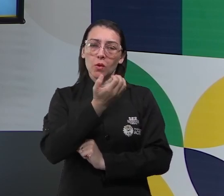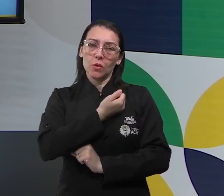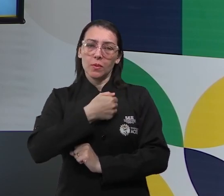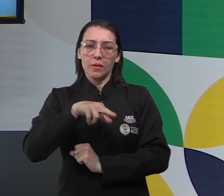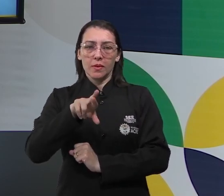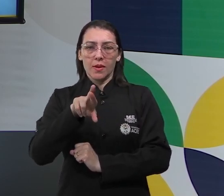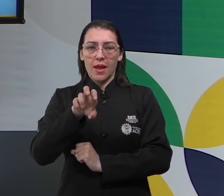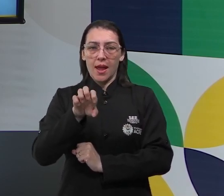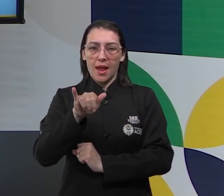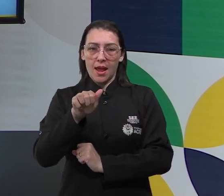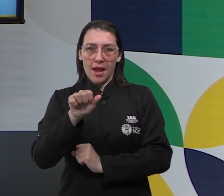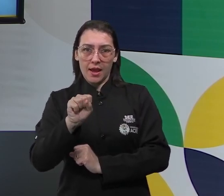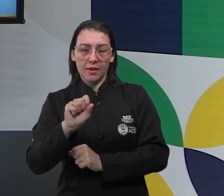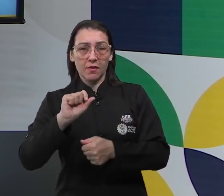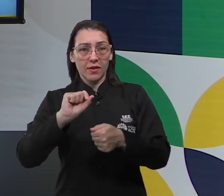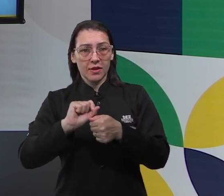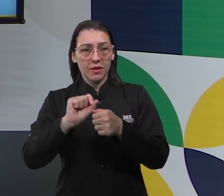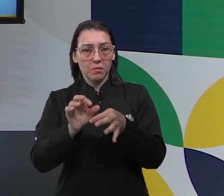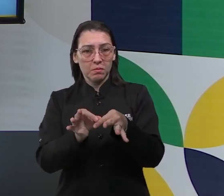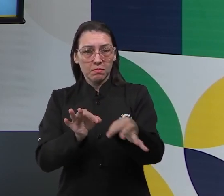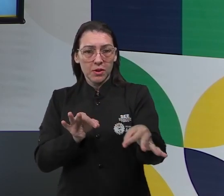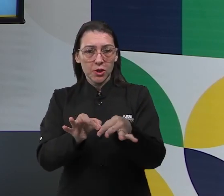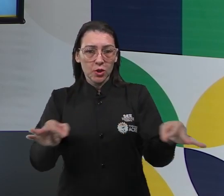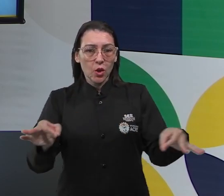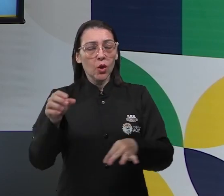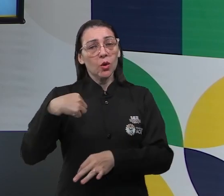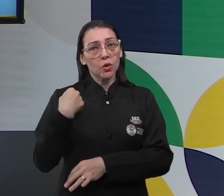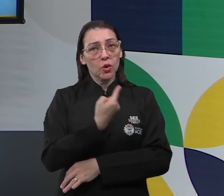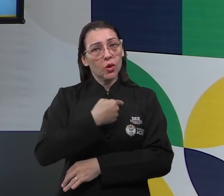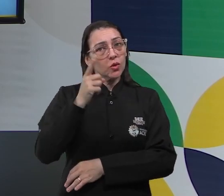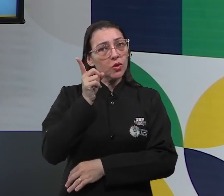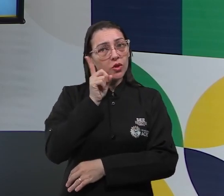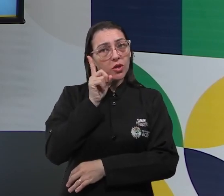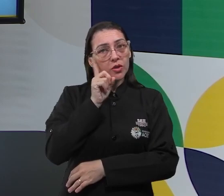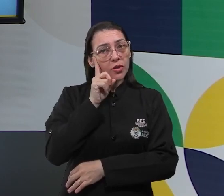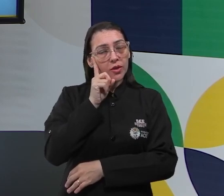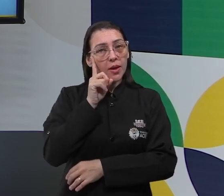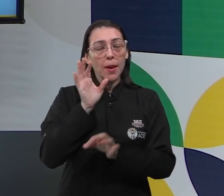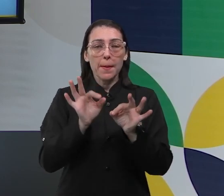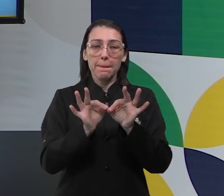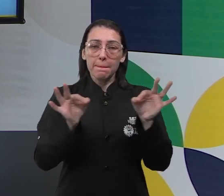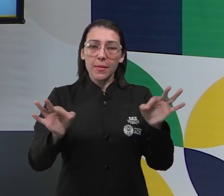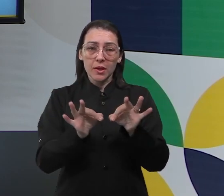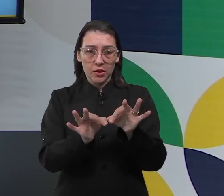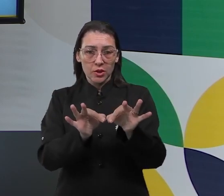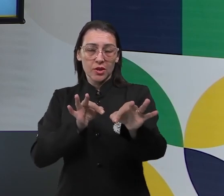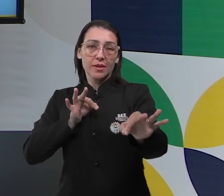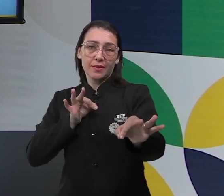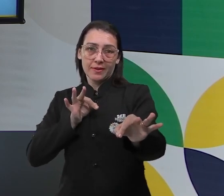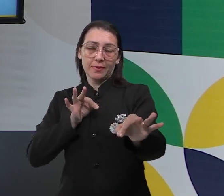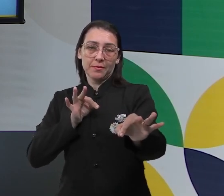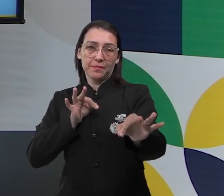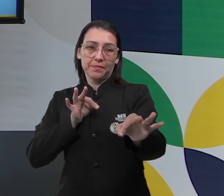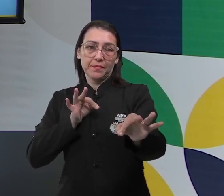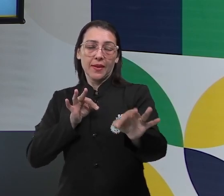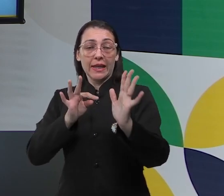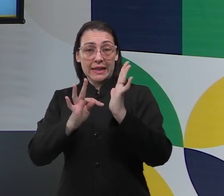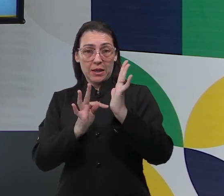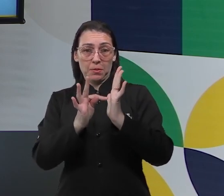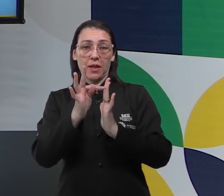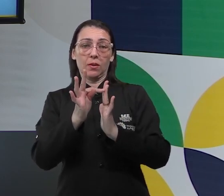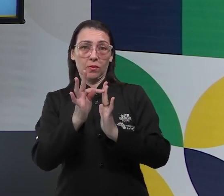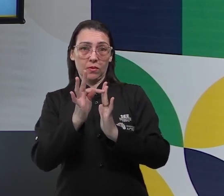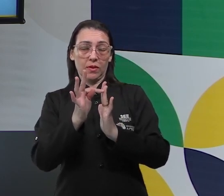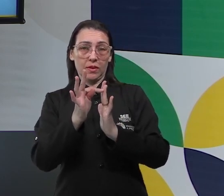reais são usados para fazer medidas no nosso cotidiano. Medir distâncias,